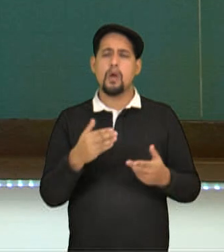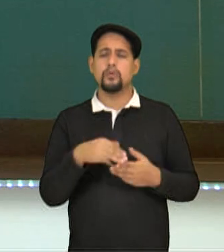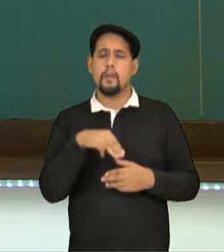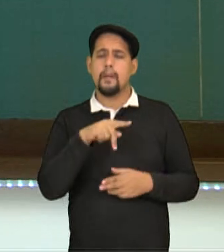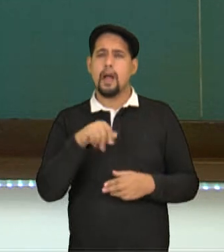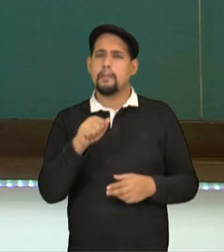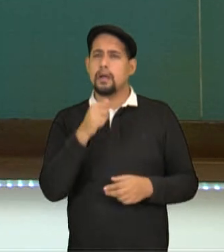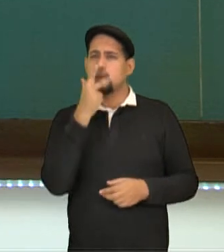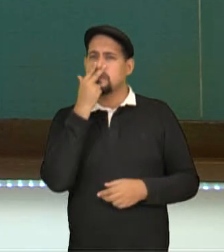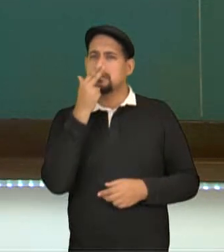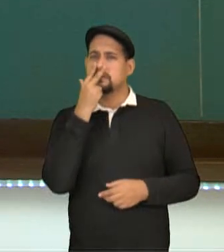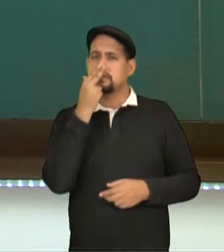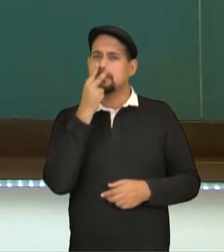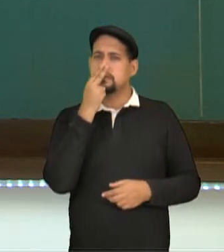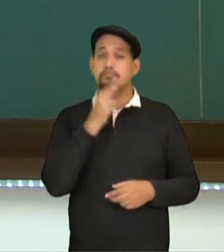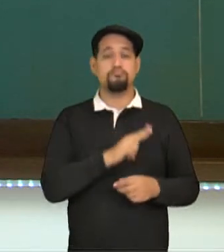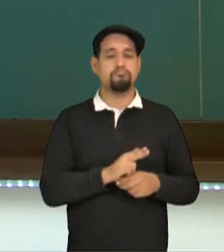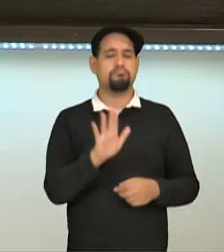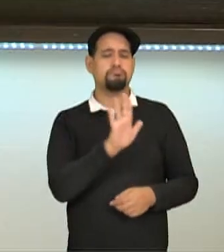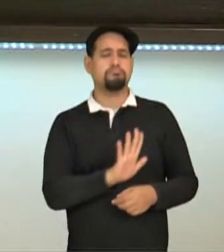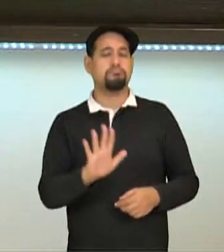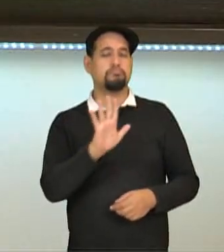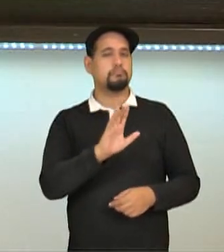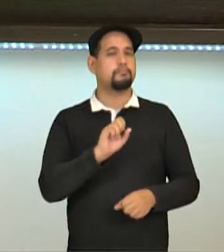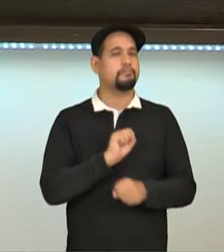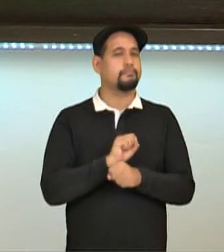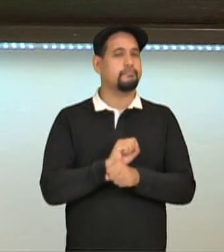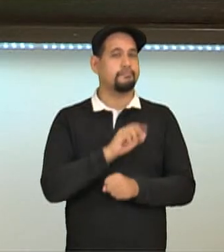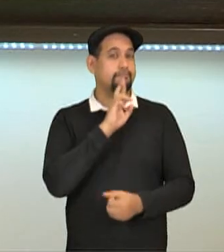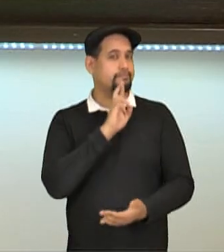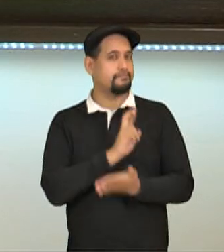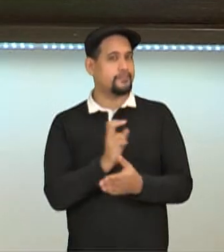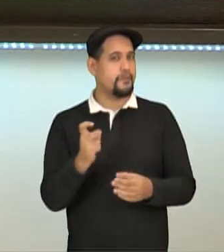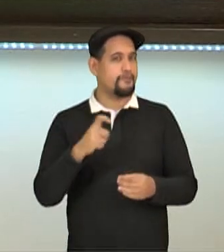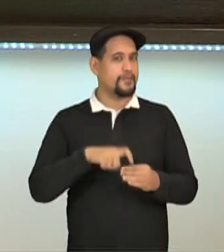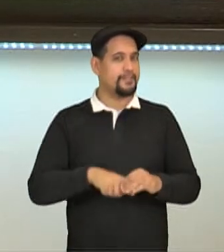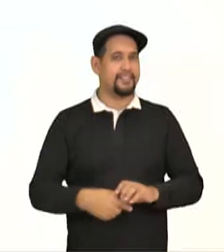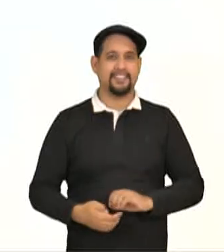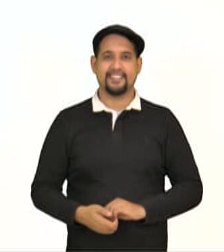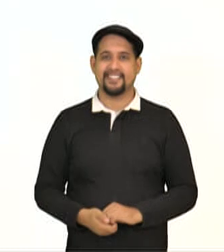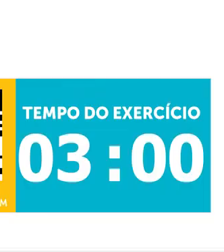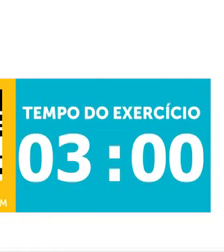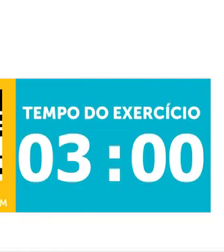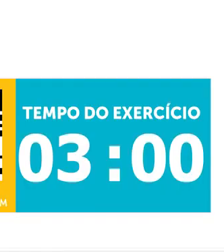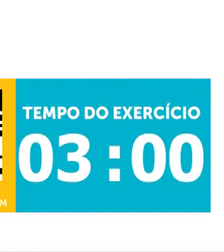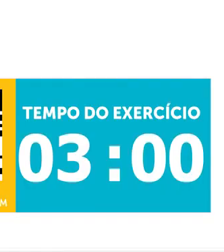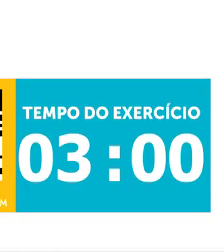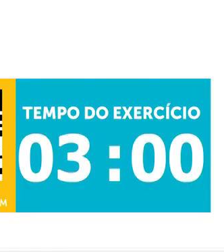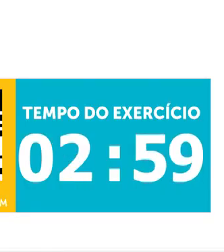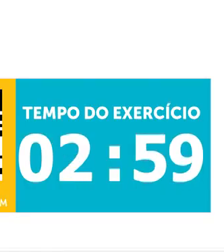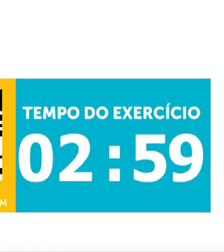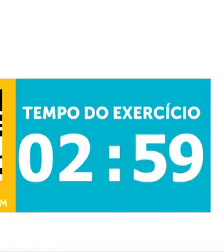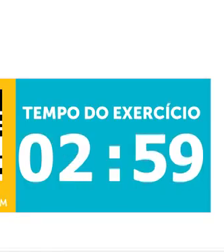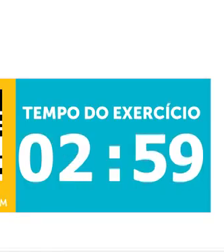parte deste mapa aqui dá a ideia de plano? Tempo para vocês e a gente já volta.